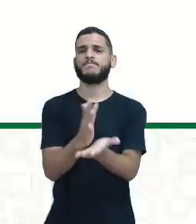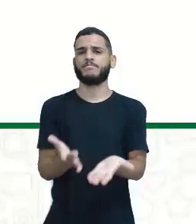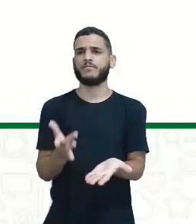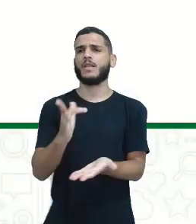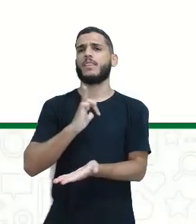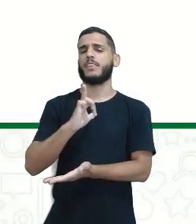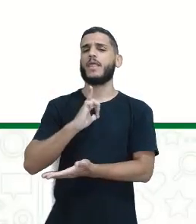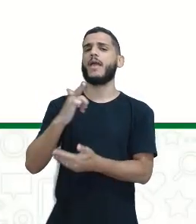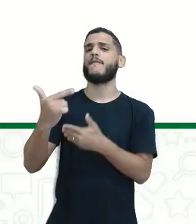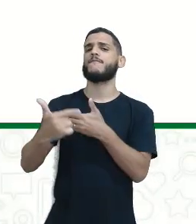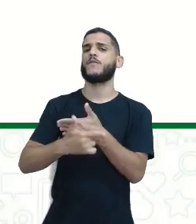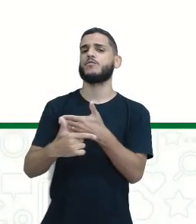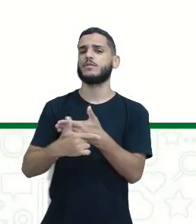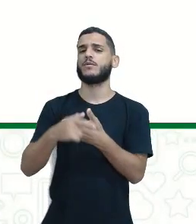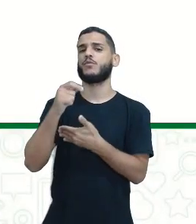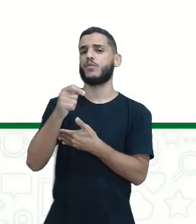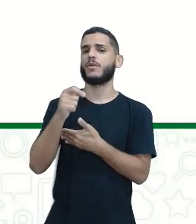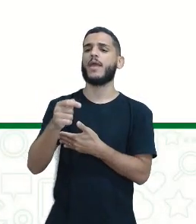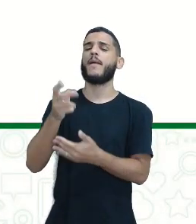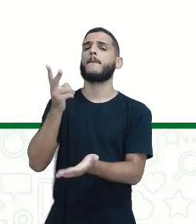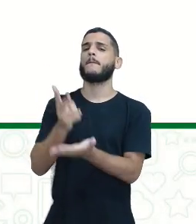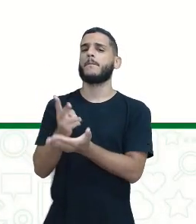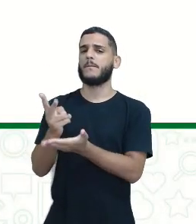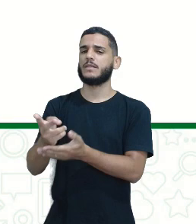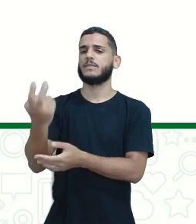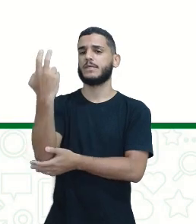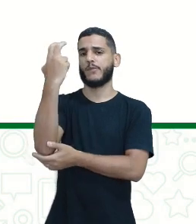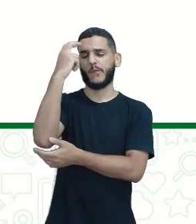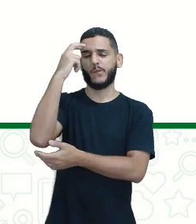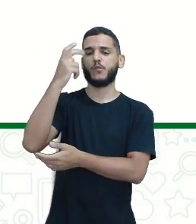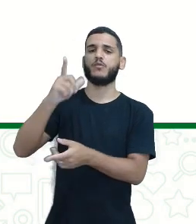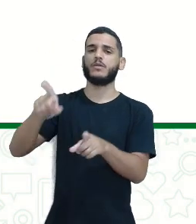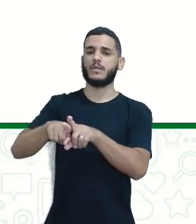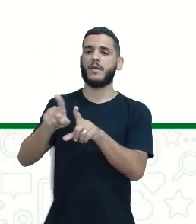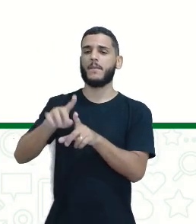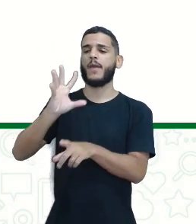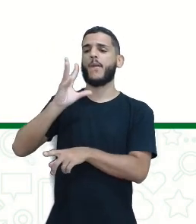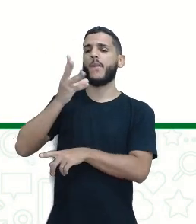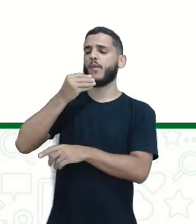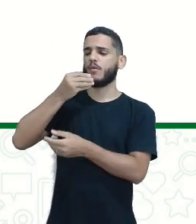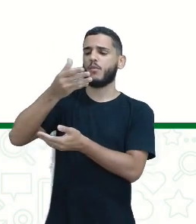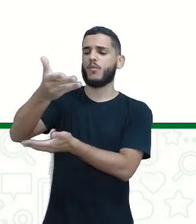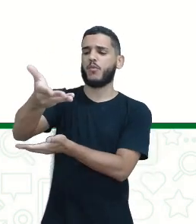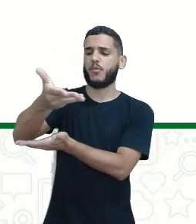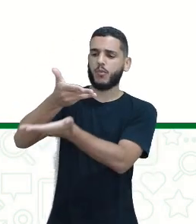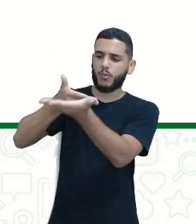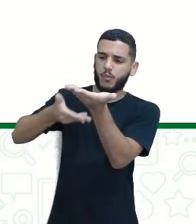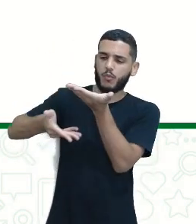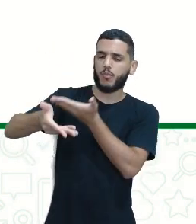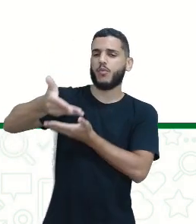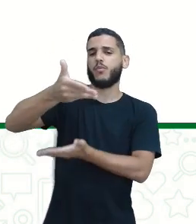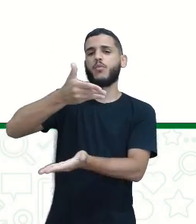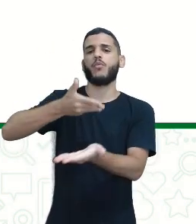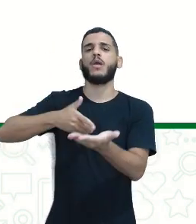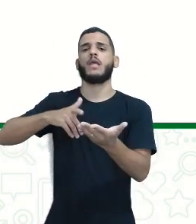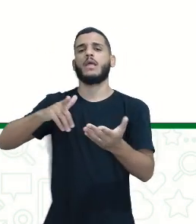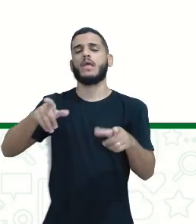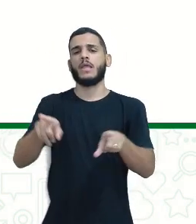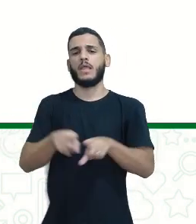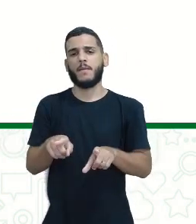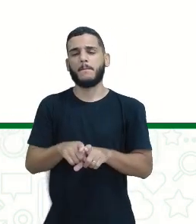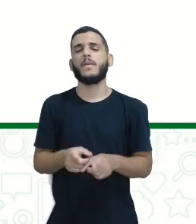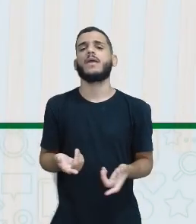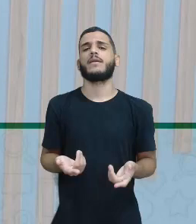essa função de preservar e transmitir conhecimentos, canções, os mitos do seu